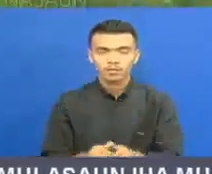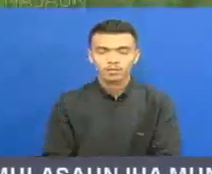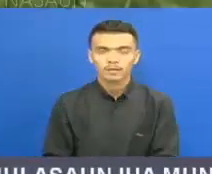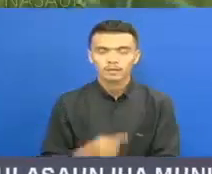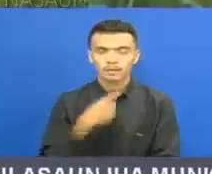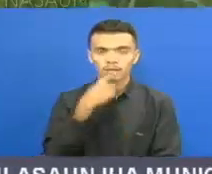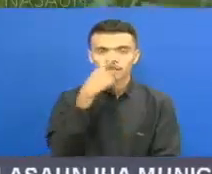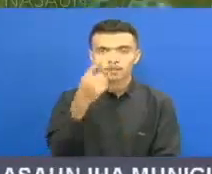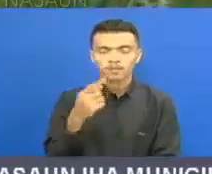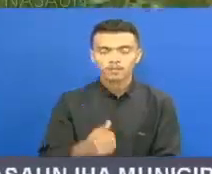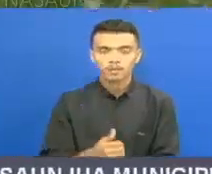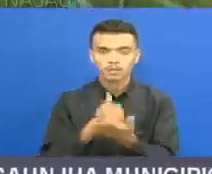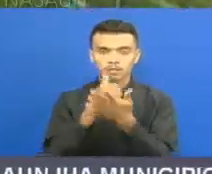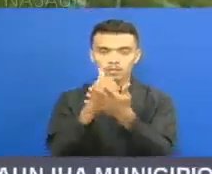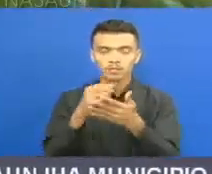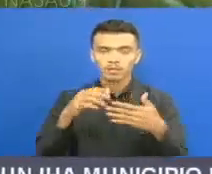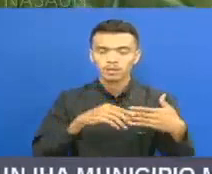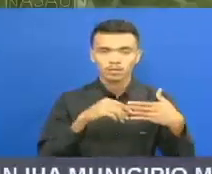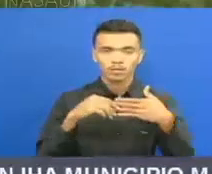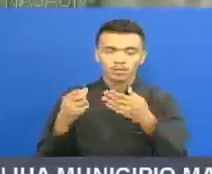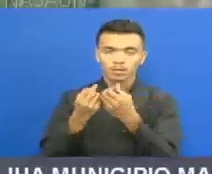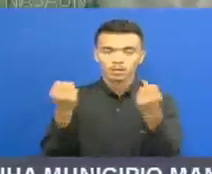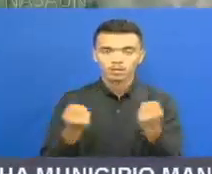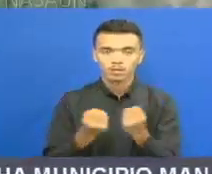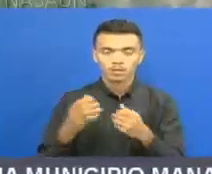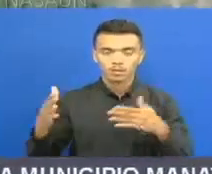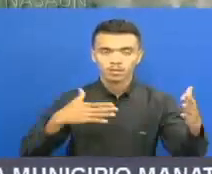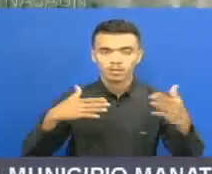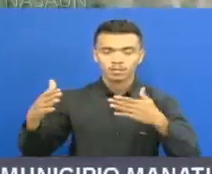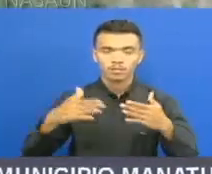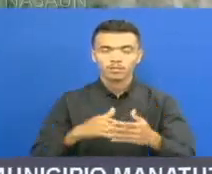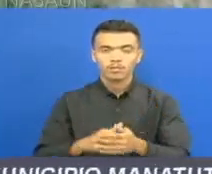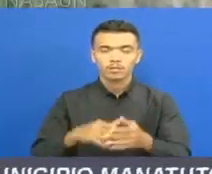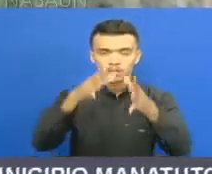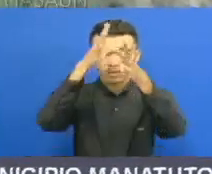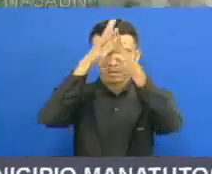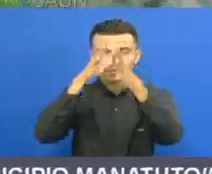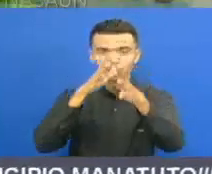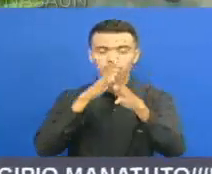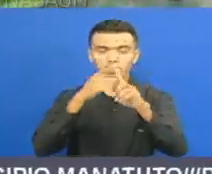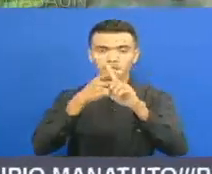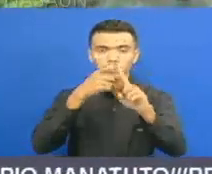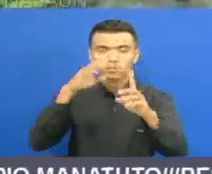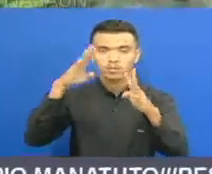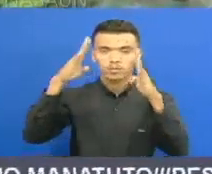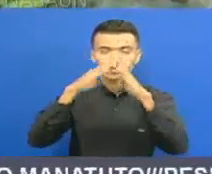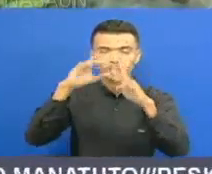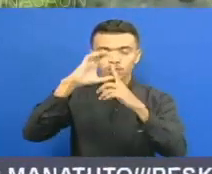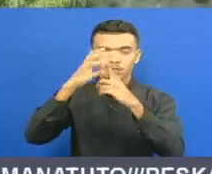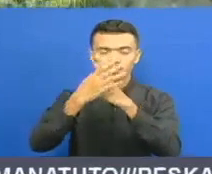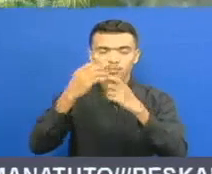Santos atutan, o situação ne, Autoridade Sucu Haliborona Lianain, husi uma lisa ansira, e herotutu, se